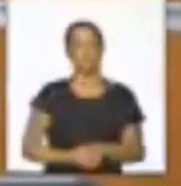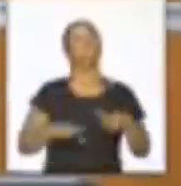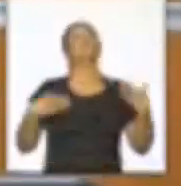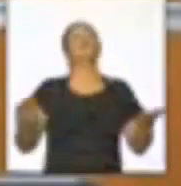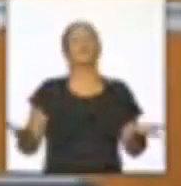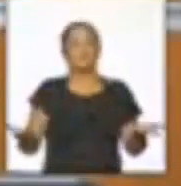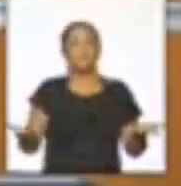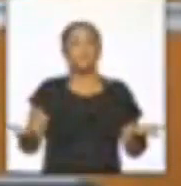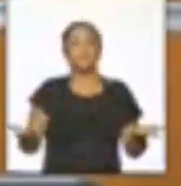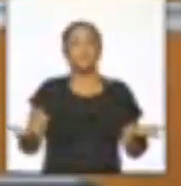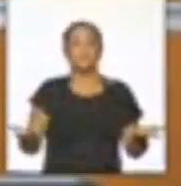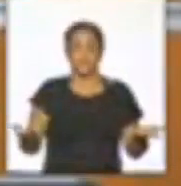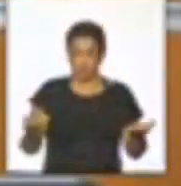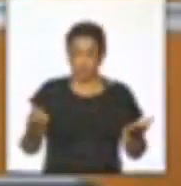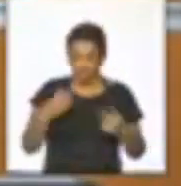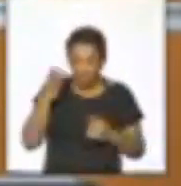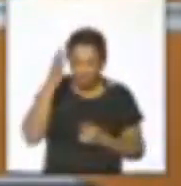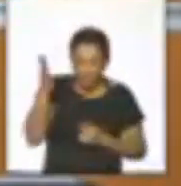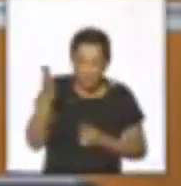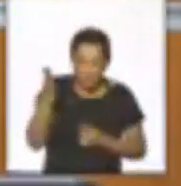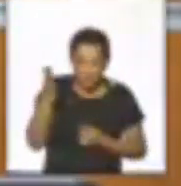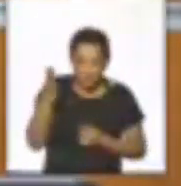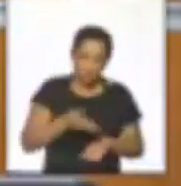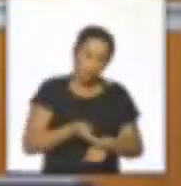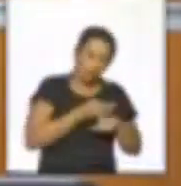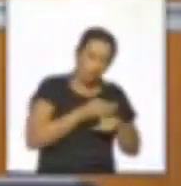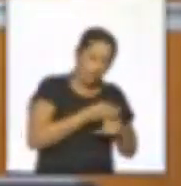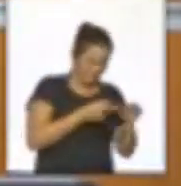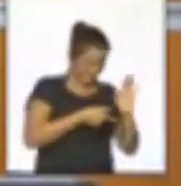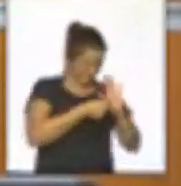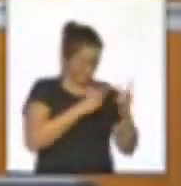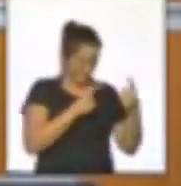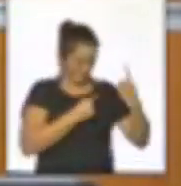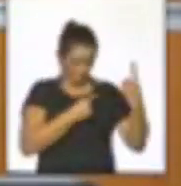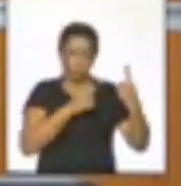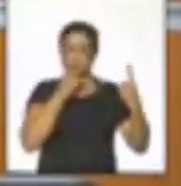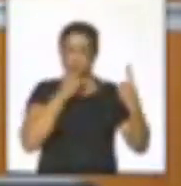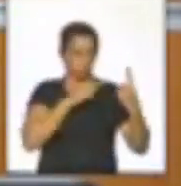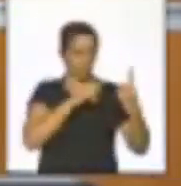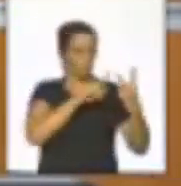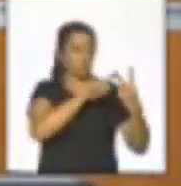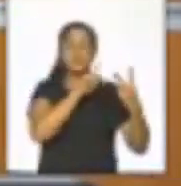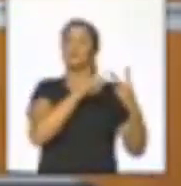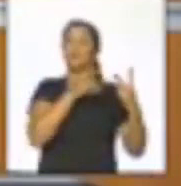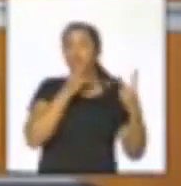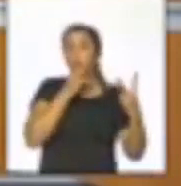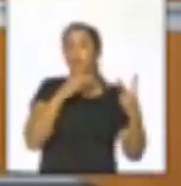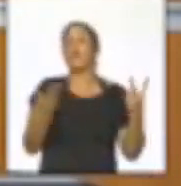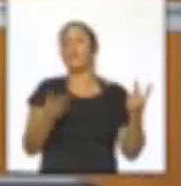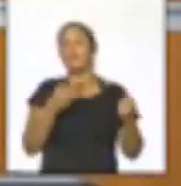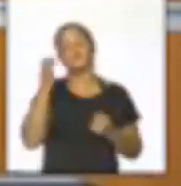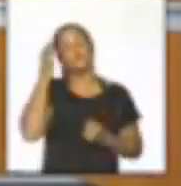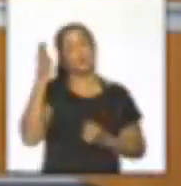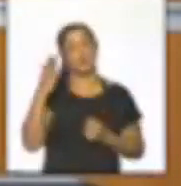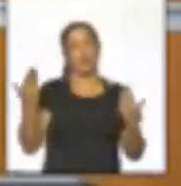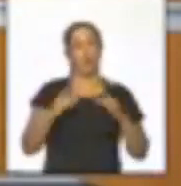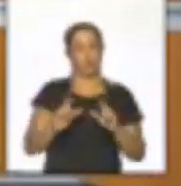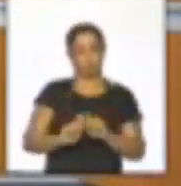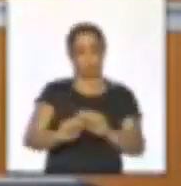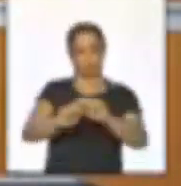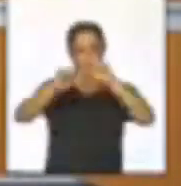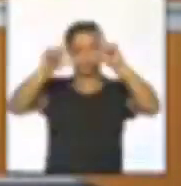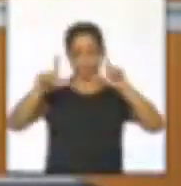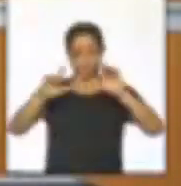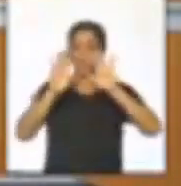E aí? Você achou mais fácil que o caso anterior? Sim ou não? Então, eu vou deixar agora o exemplo